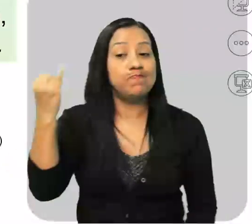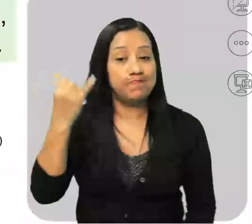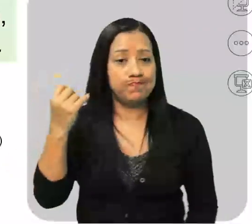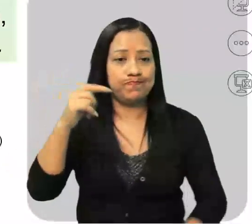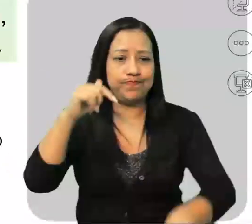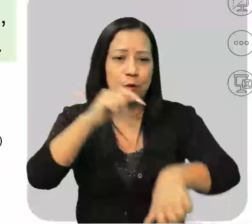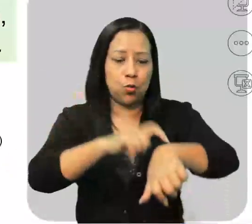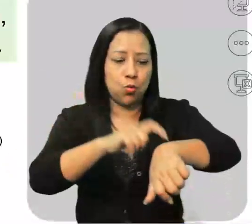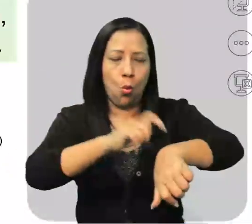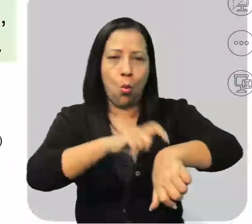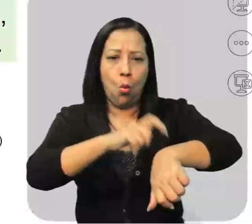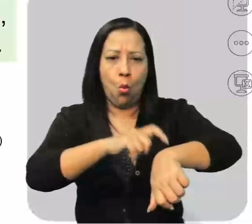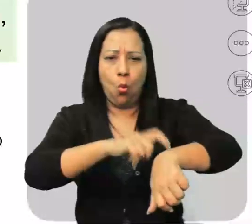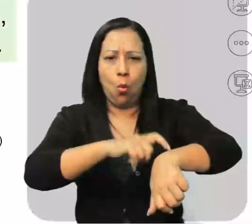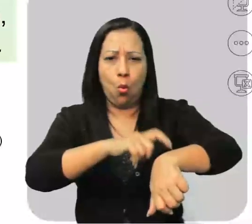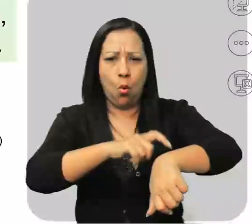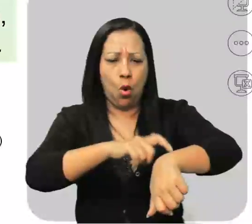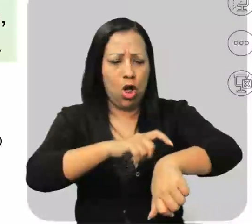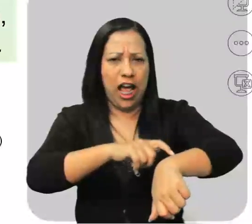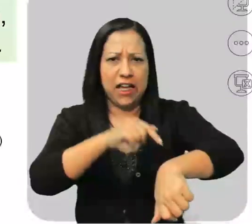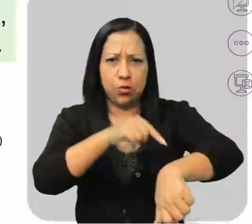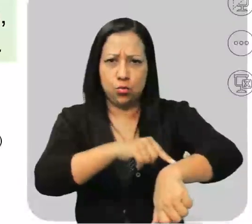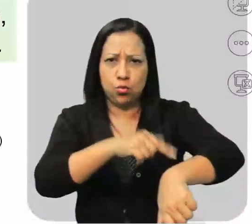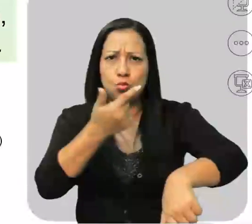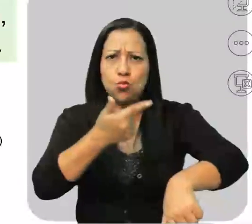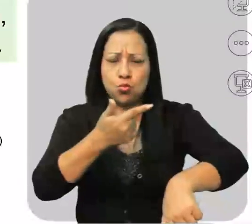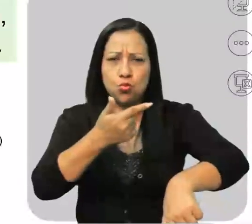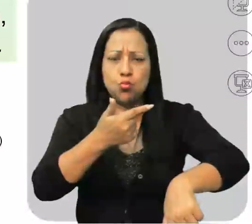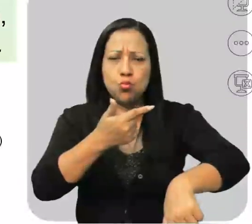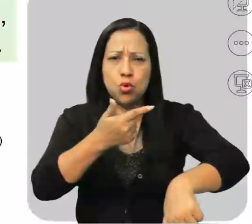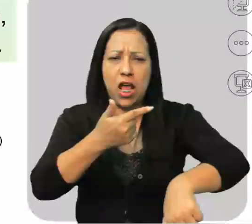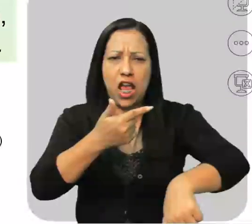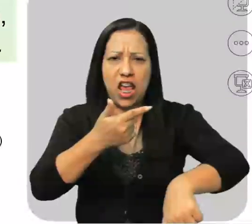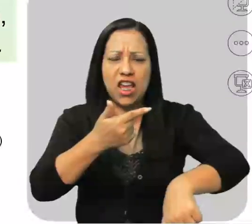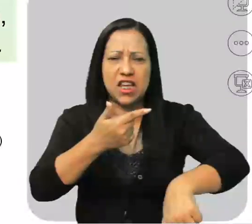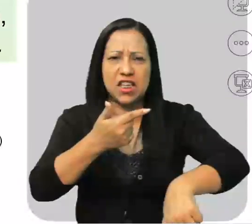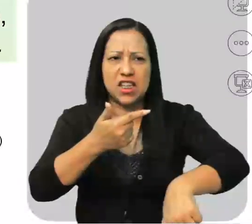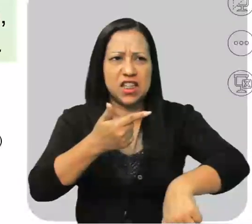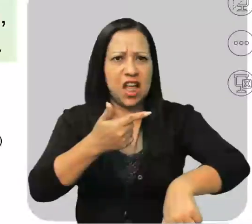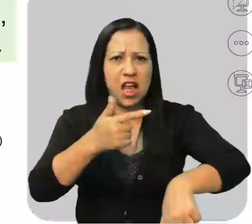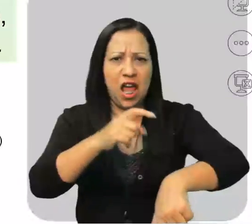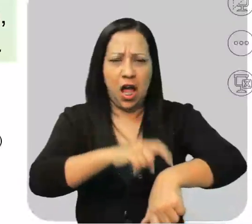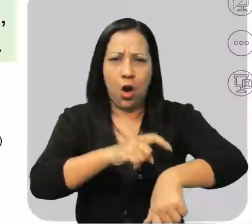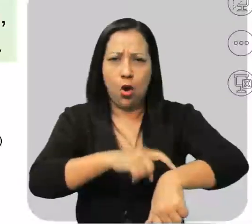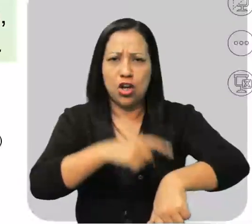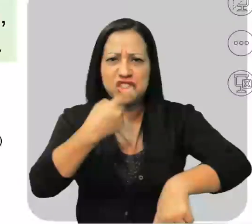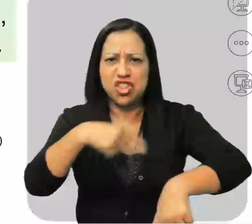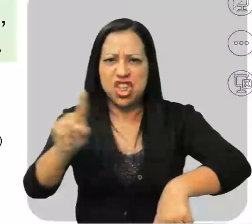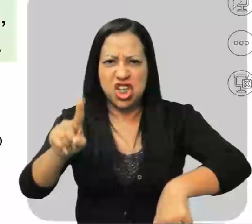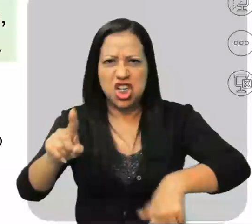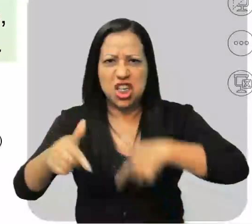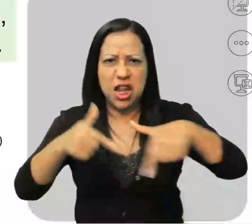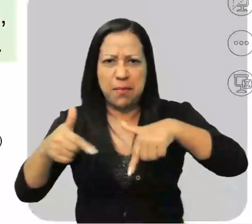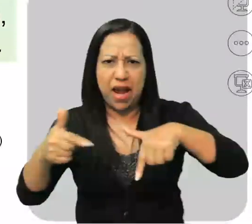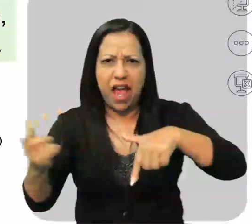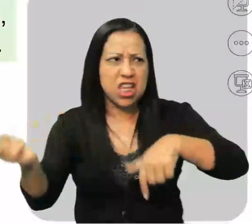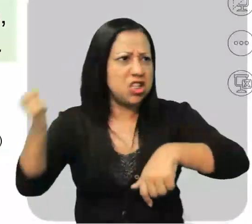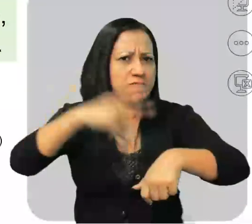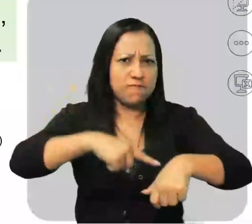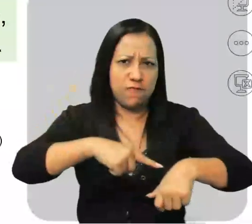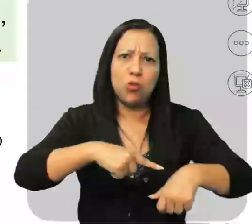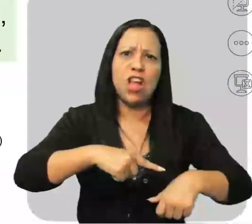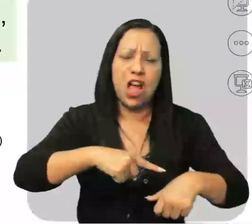trânsito caótico, transporte coletivo lotado, principalmente horário de pico, fazem parte da